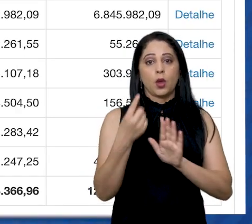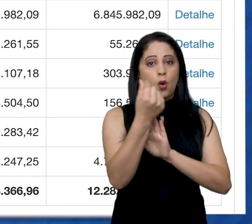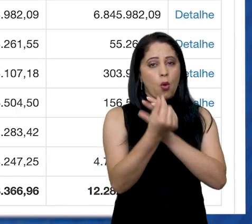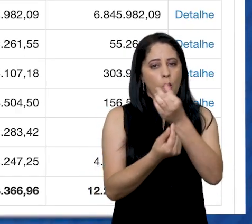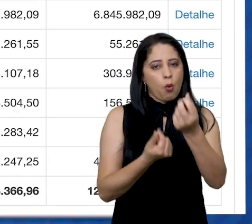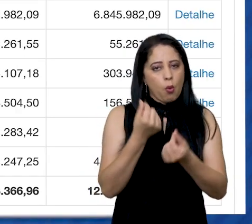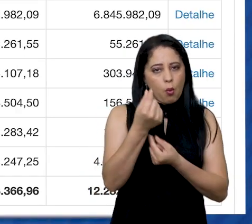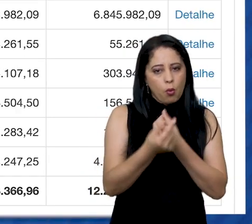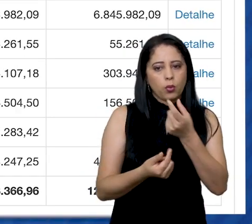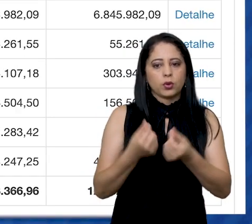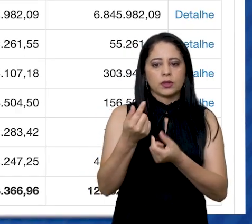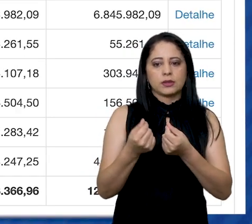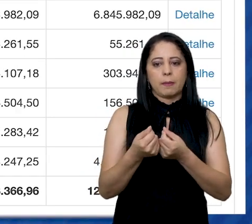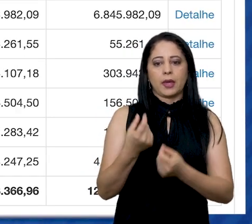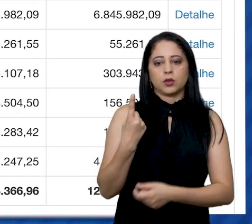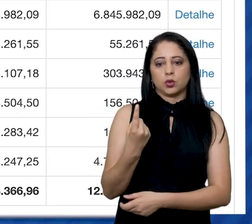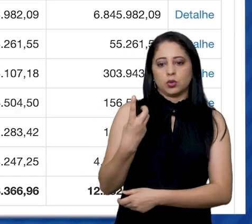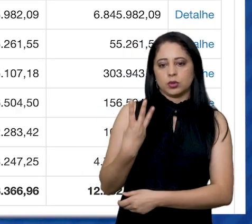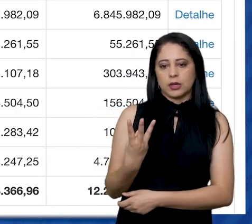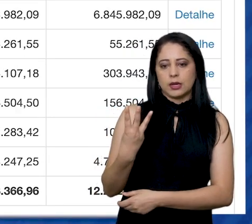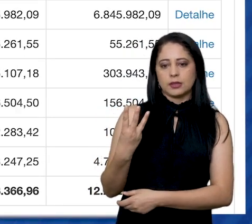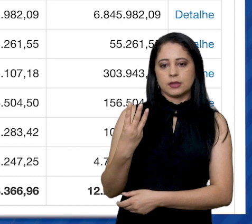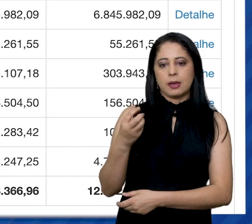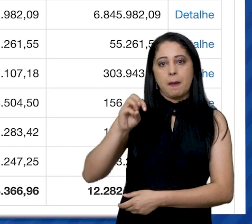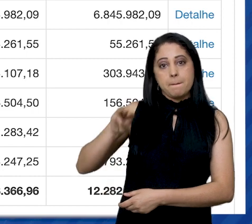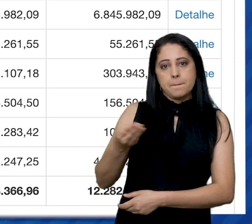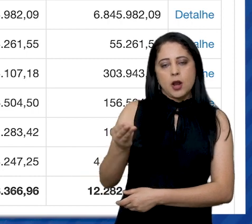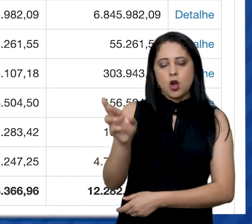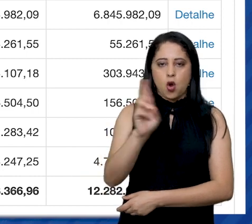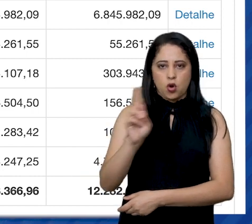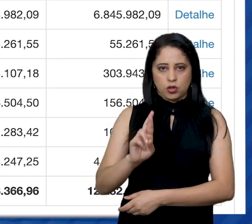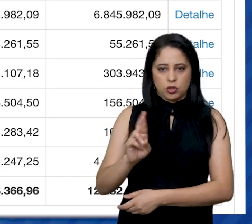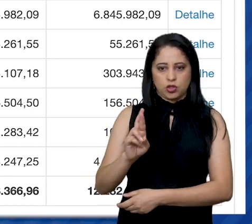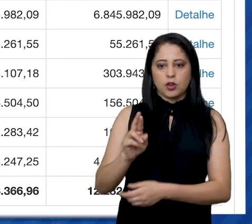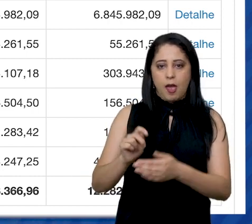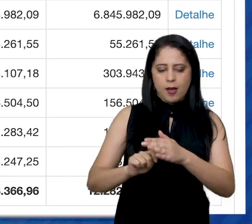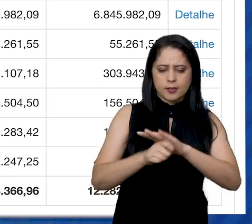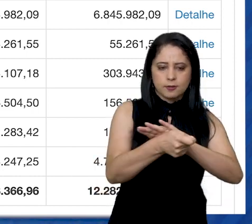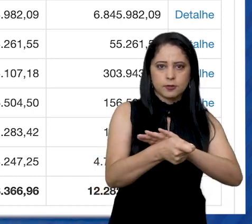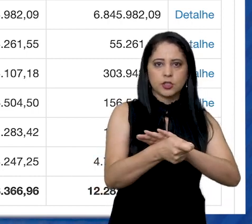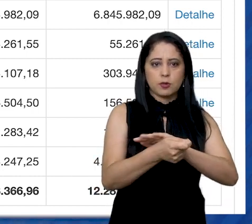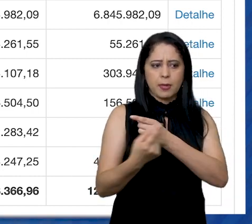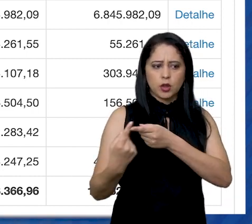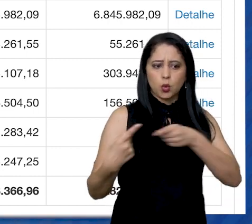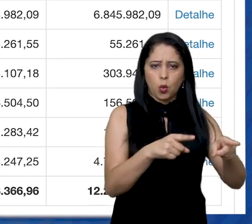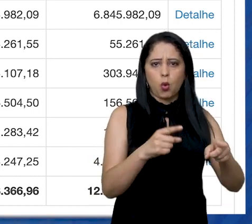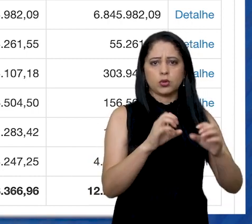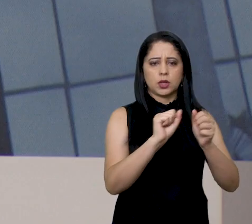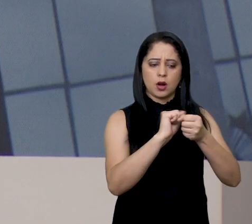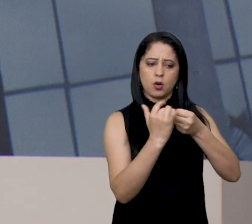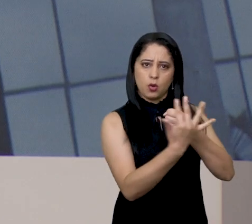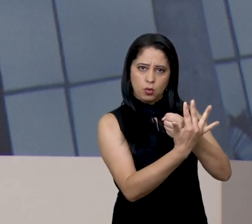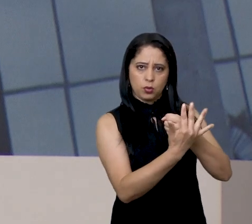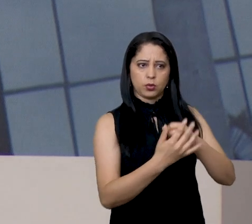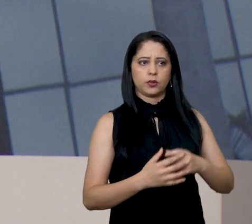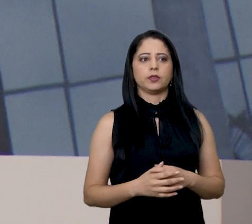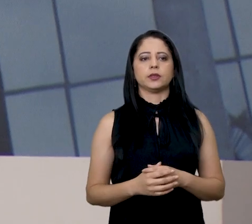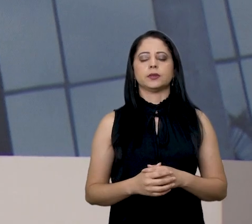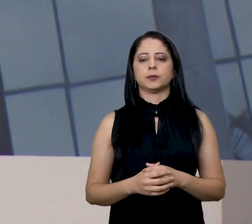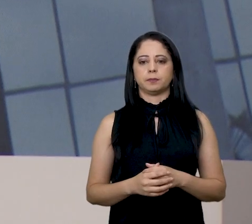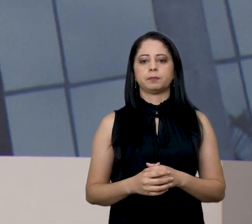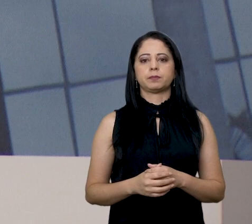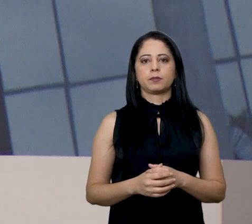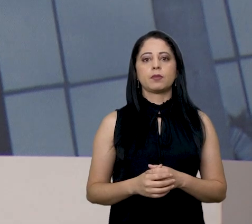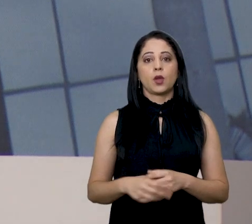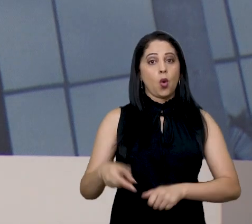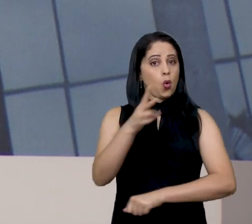do orçamento total destinado para a pasta, 13 milhões de reais foram empenhados contra a doença. Segundo o chefe